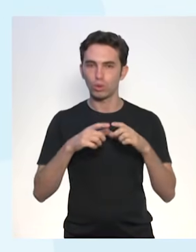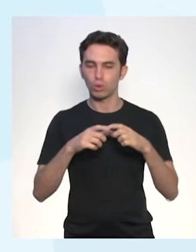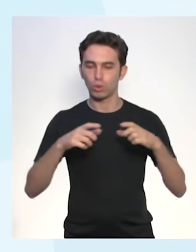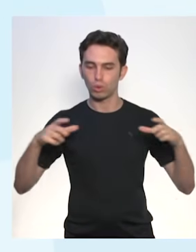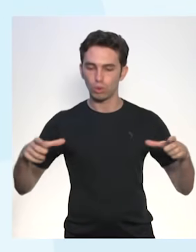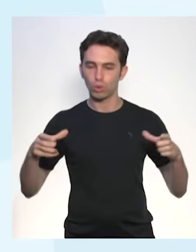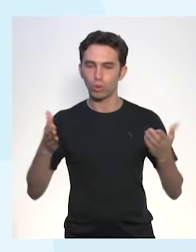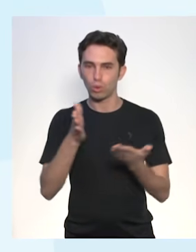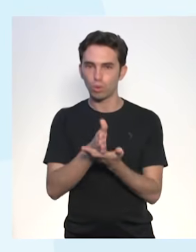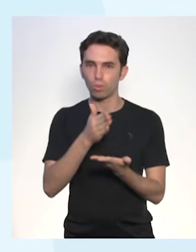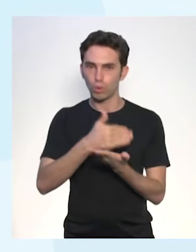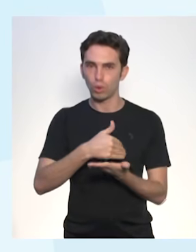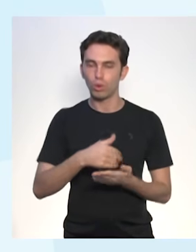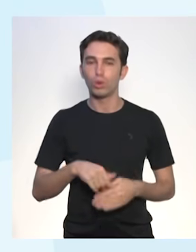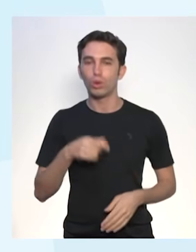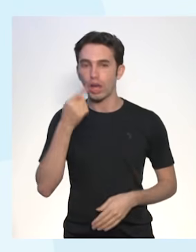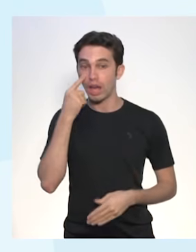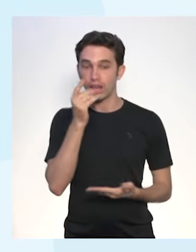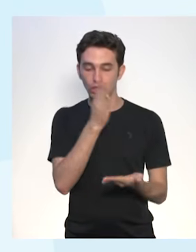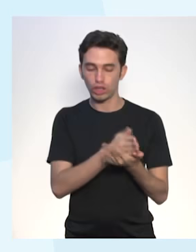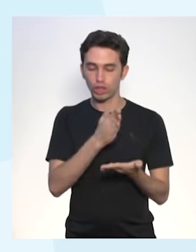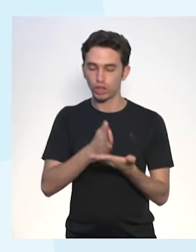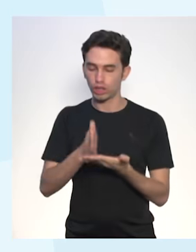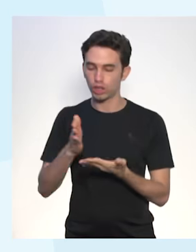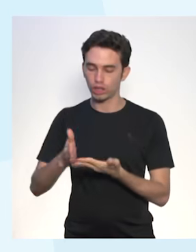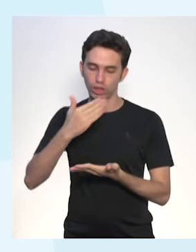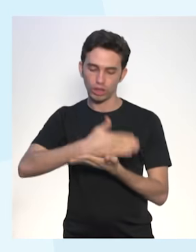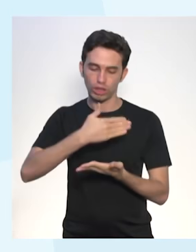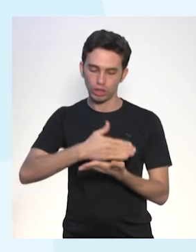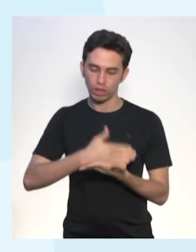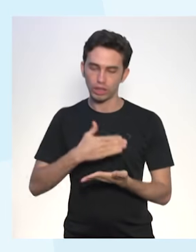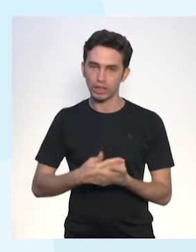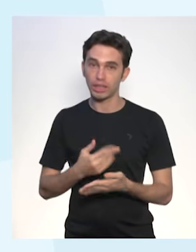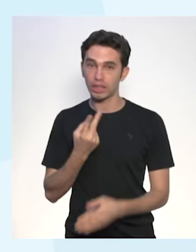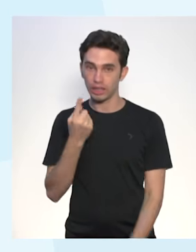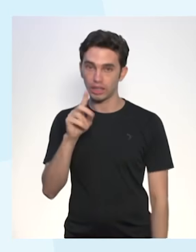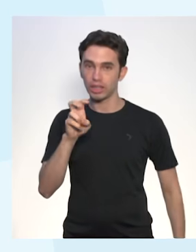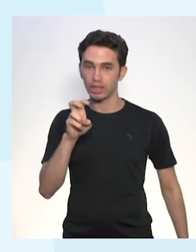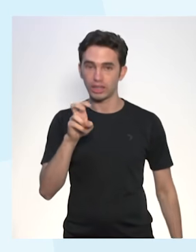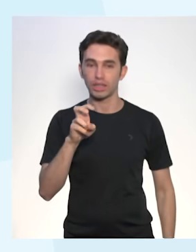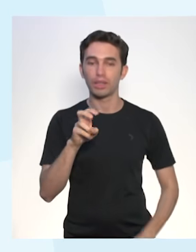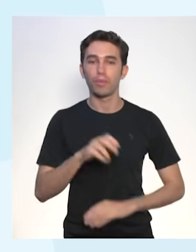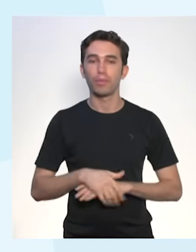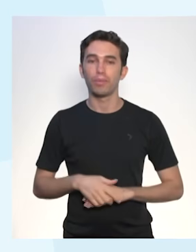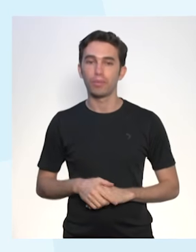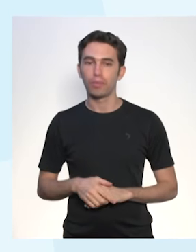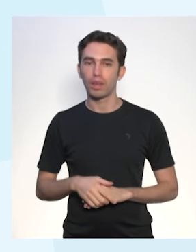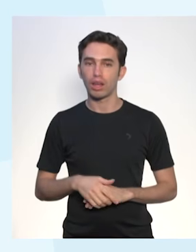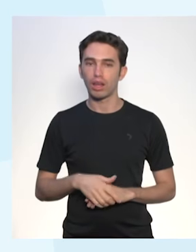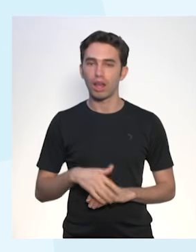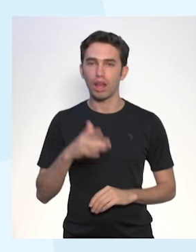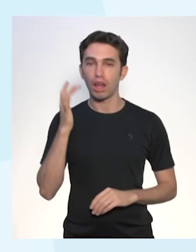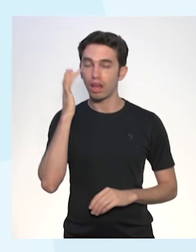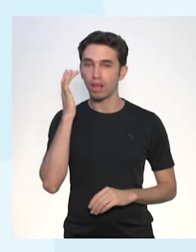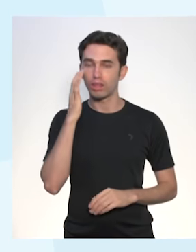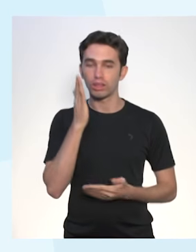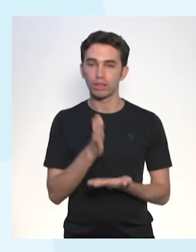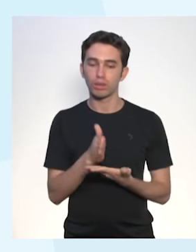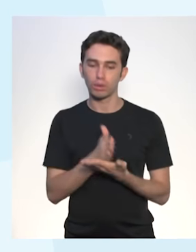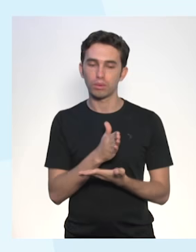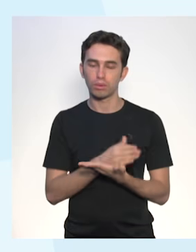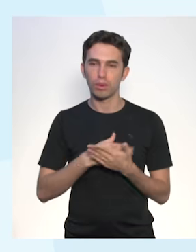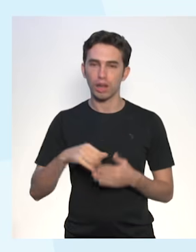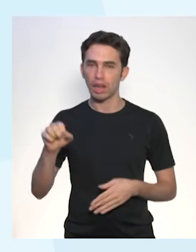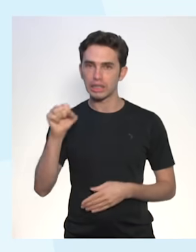dividido em 15 pedaços iguais. E desses 15 pedaços iguais aí, ó, eu acho que esse bolo é de cenoura, viu, Osmar? Viu que eu pintei